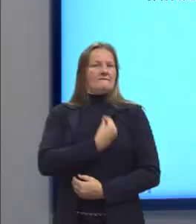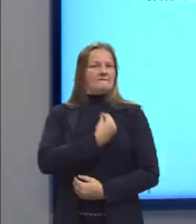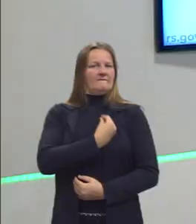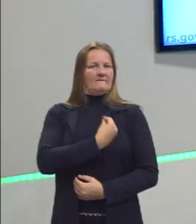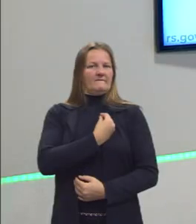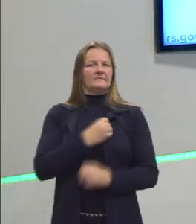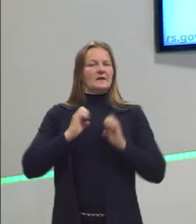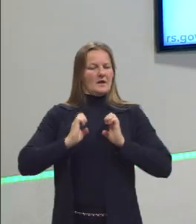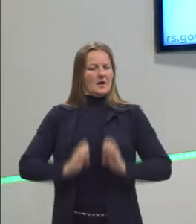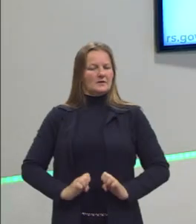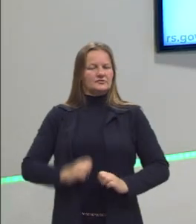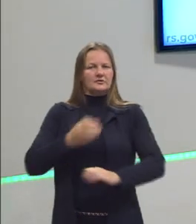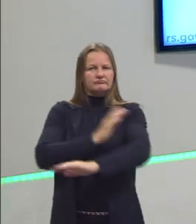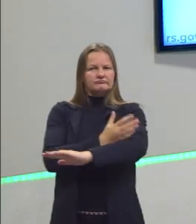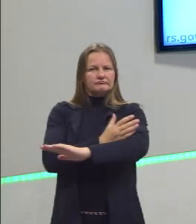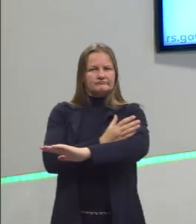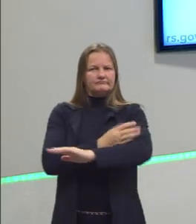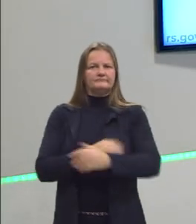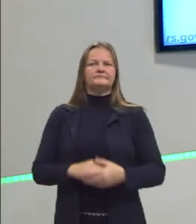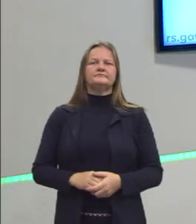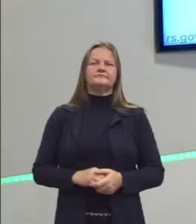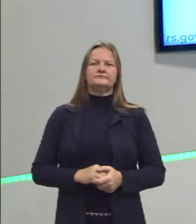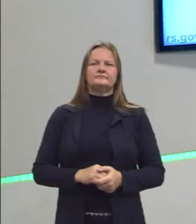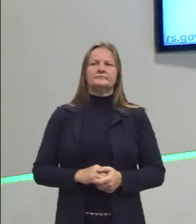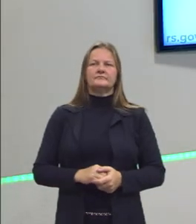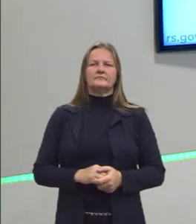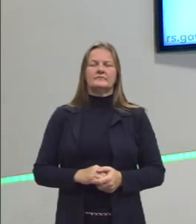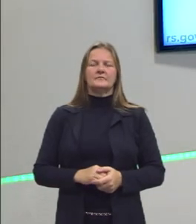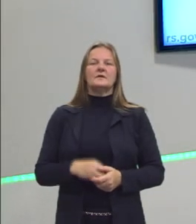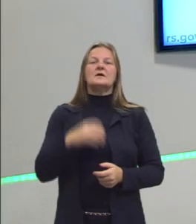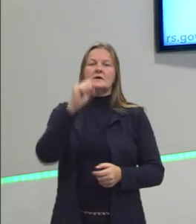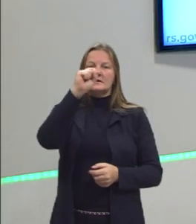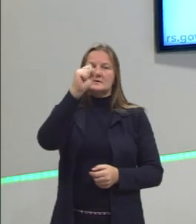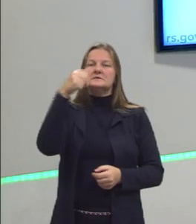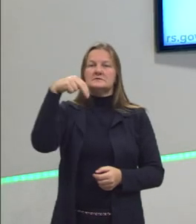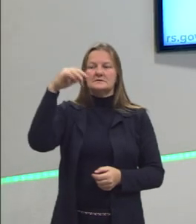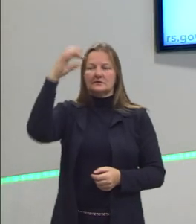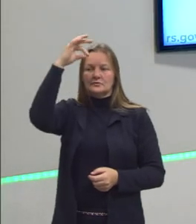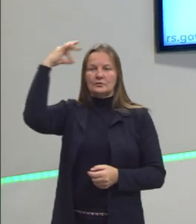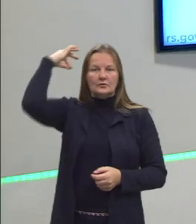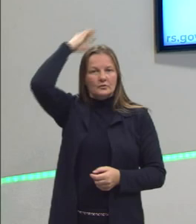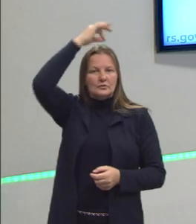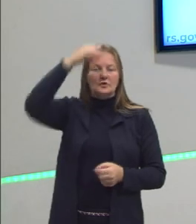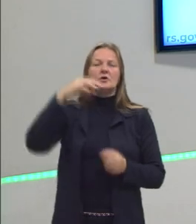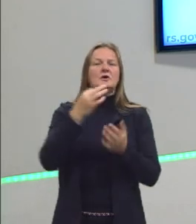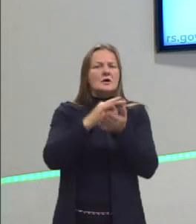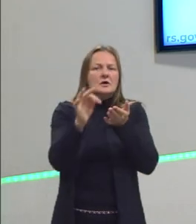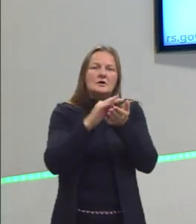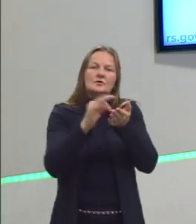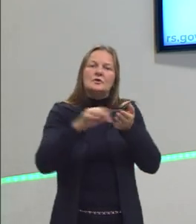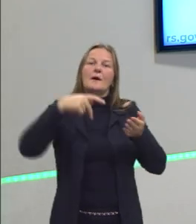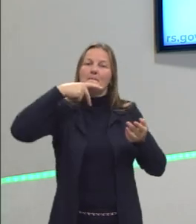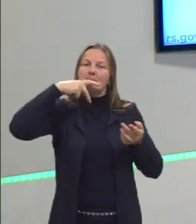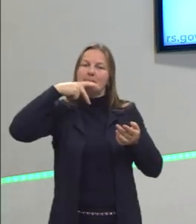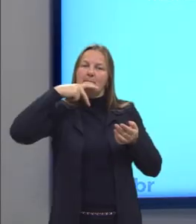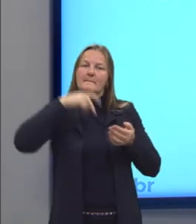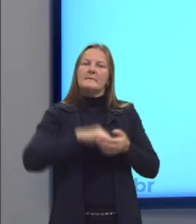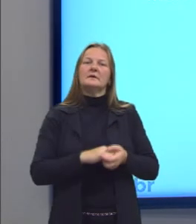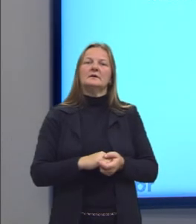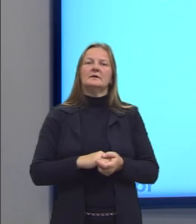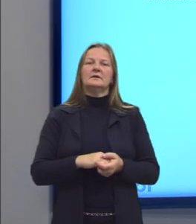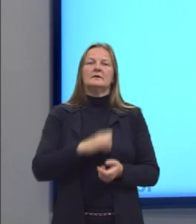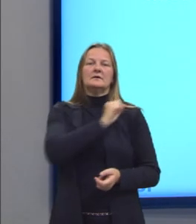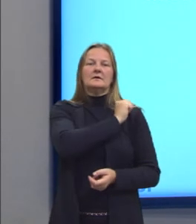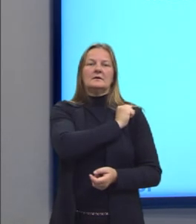na ética medieval o platonismo Santo Agostinho vai trazer muito da teoria platônica e o